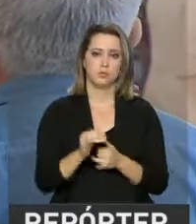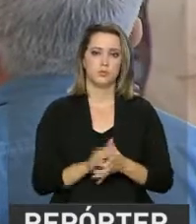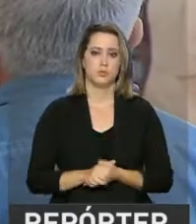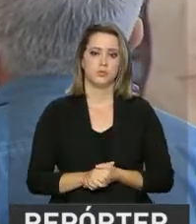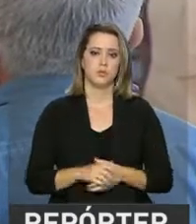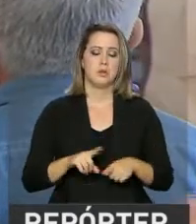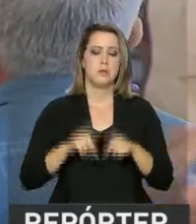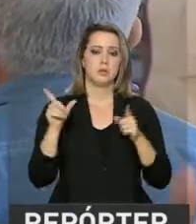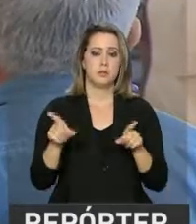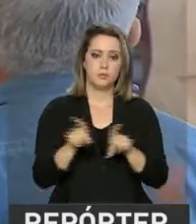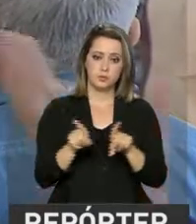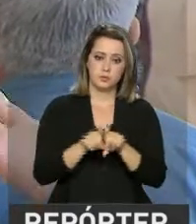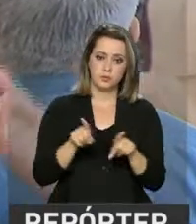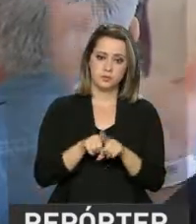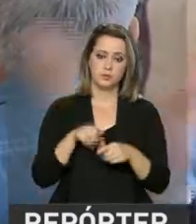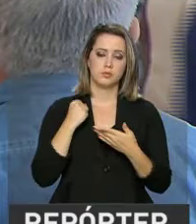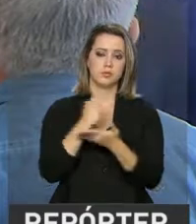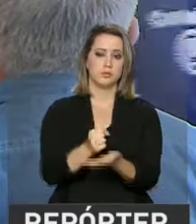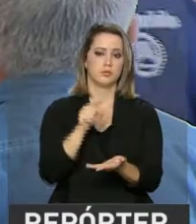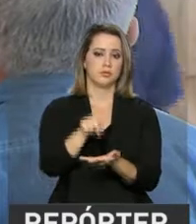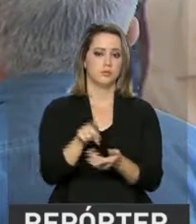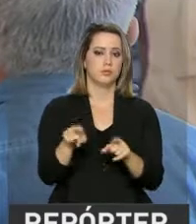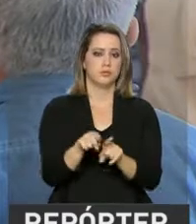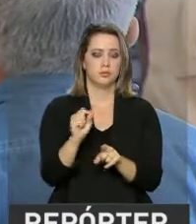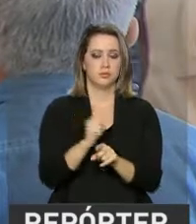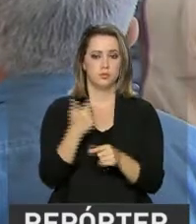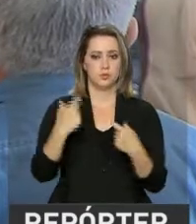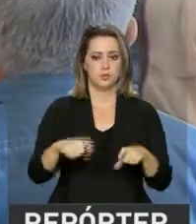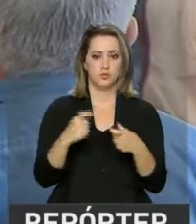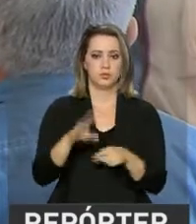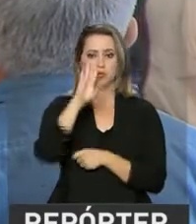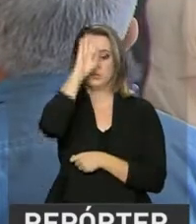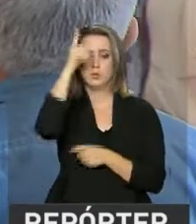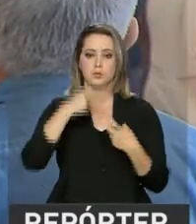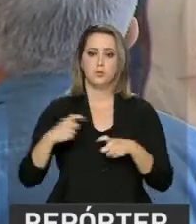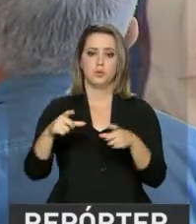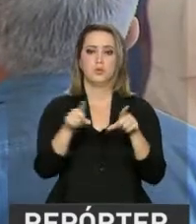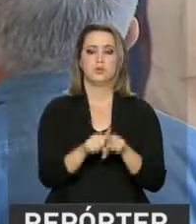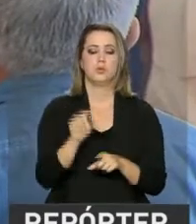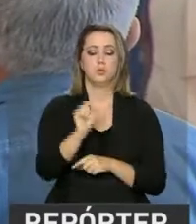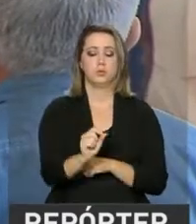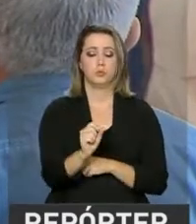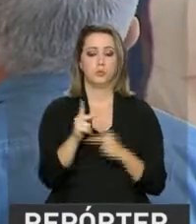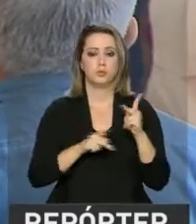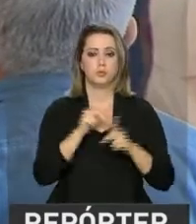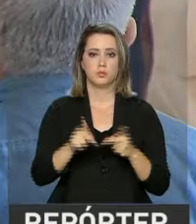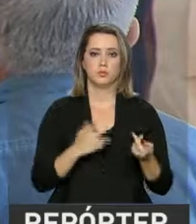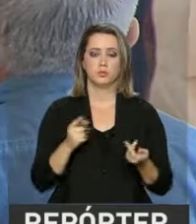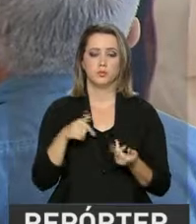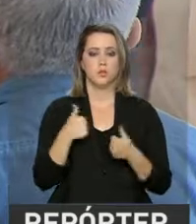mas também são os expositores temos um estande aqui na área principal do evento na área pública e